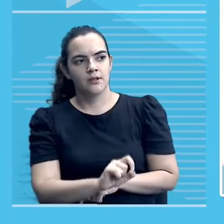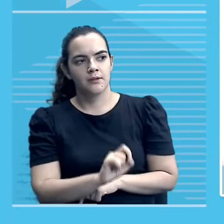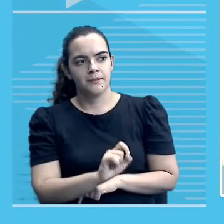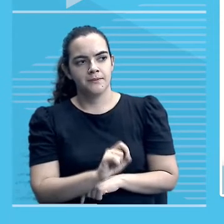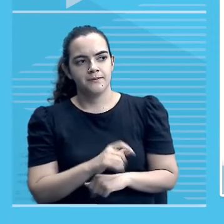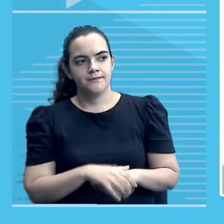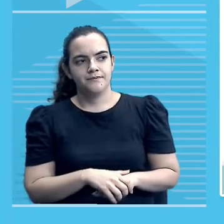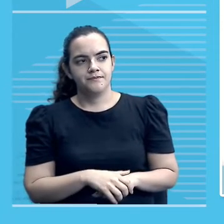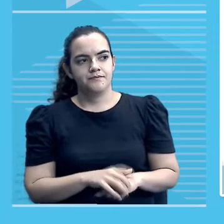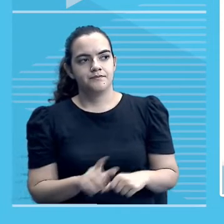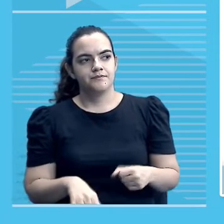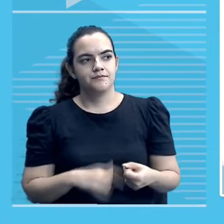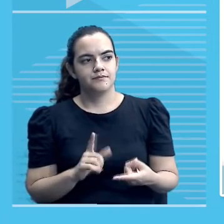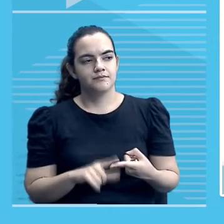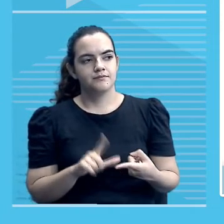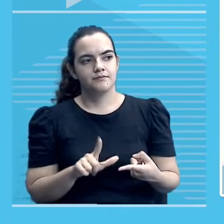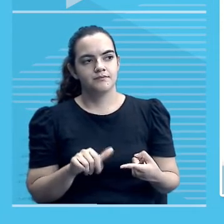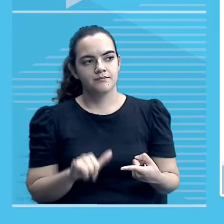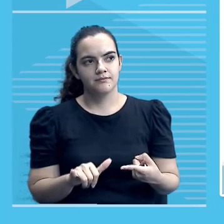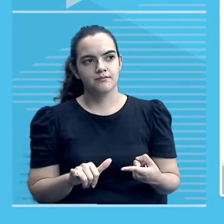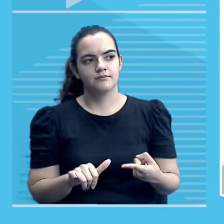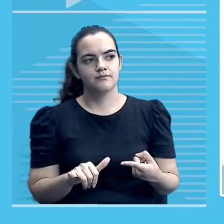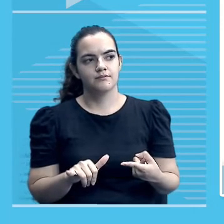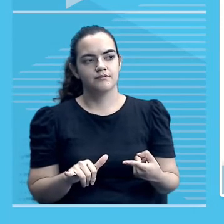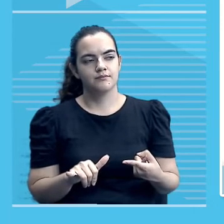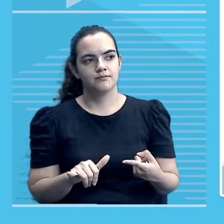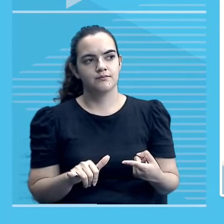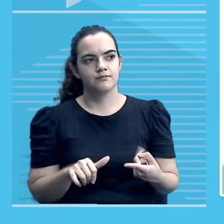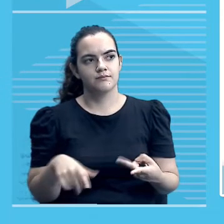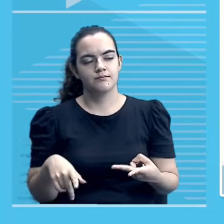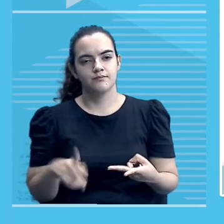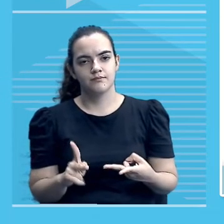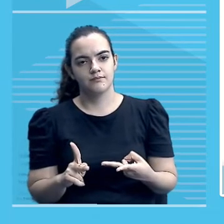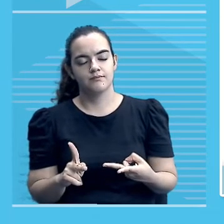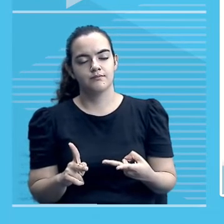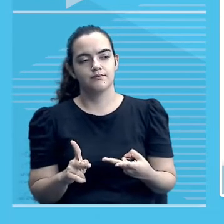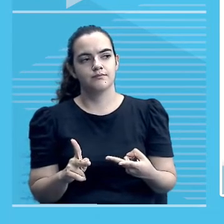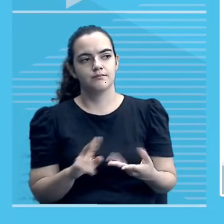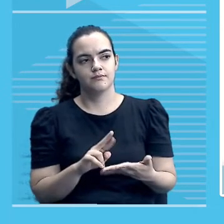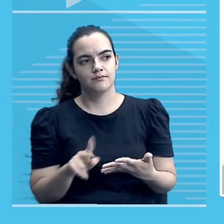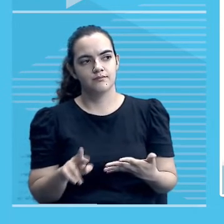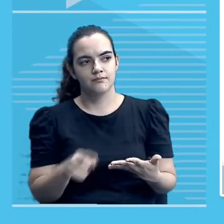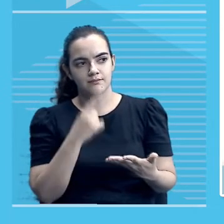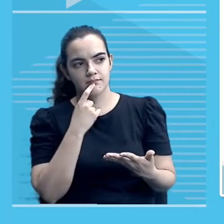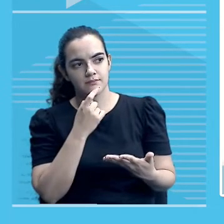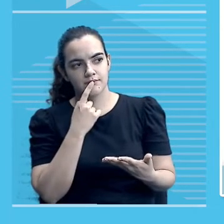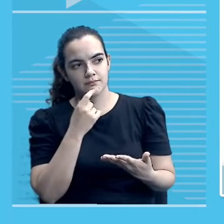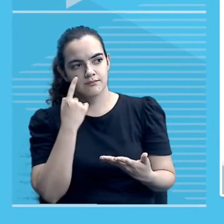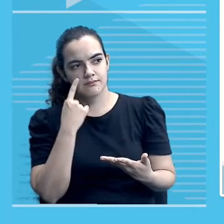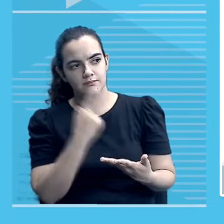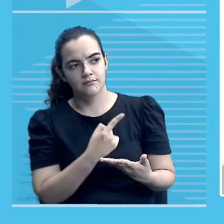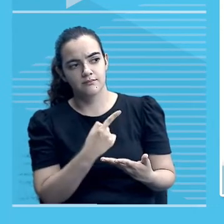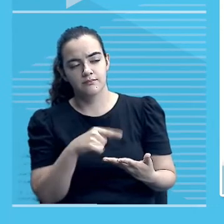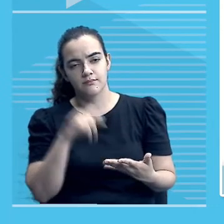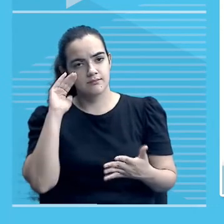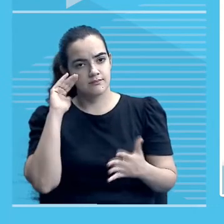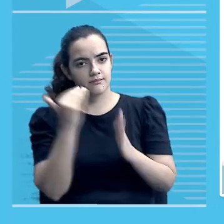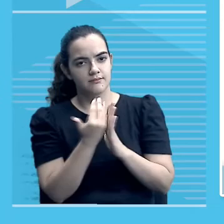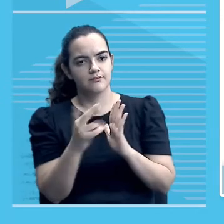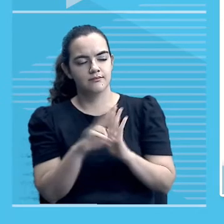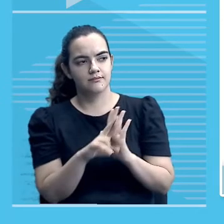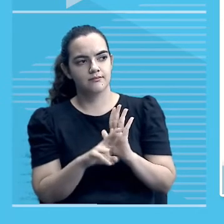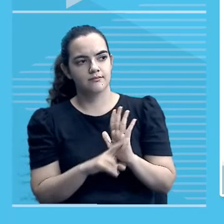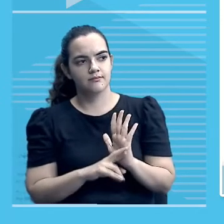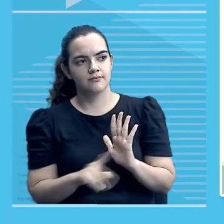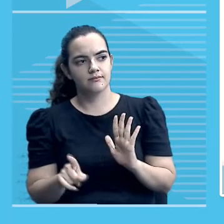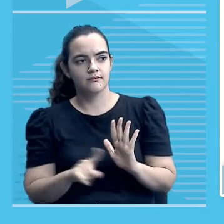Por exemplo, permanganato de potássio, ele é solúvel, porque o potássio está nas exceções, mas o